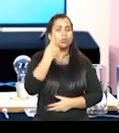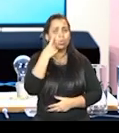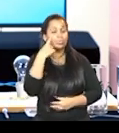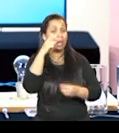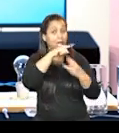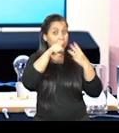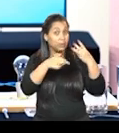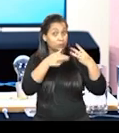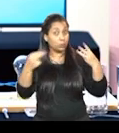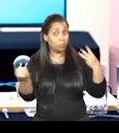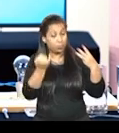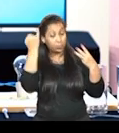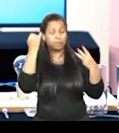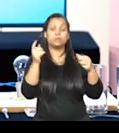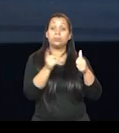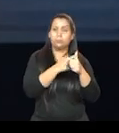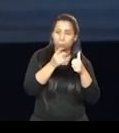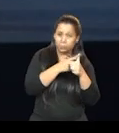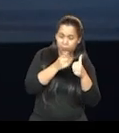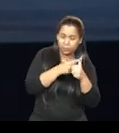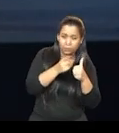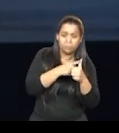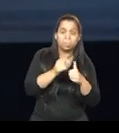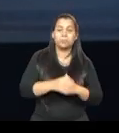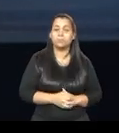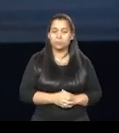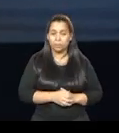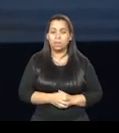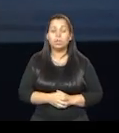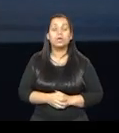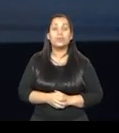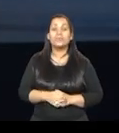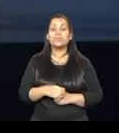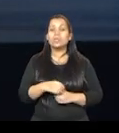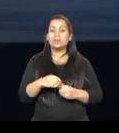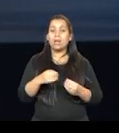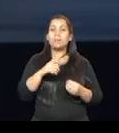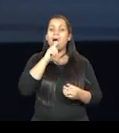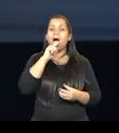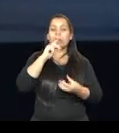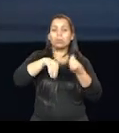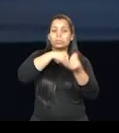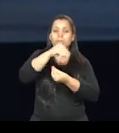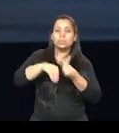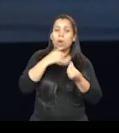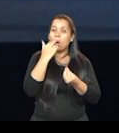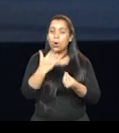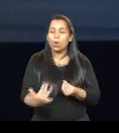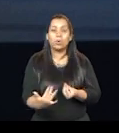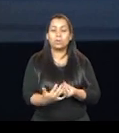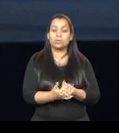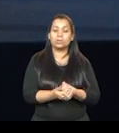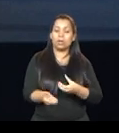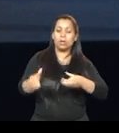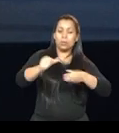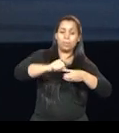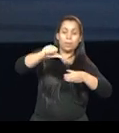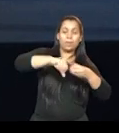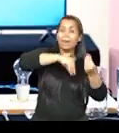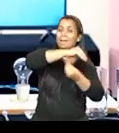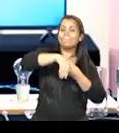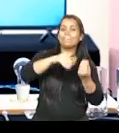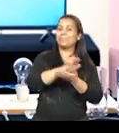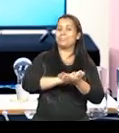coisas importantes. Primeira, com exceção do corante, nenhum líquido, na hora que é colocado, se